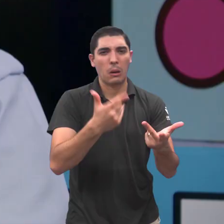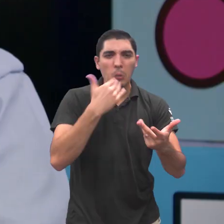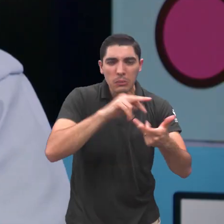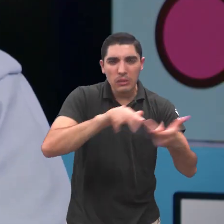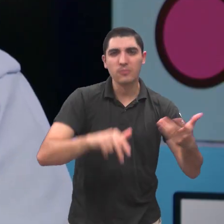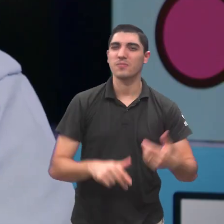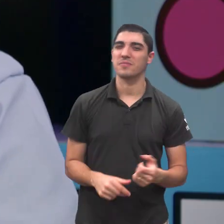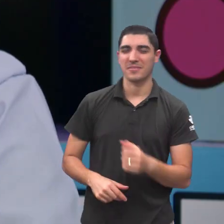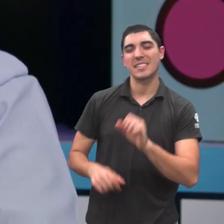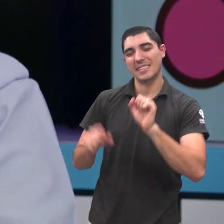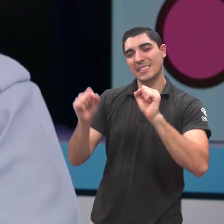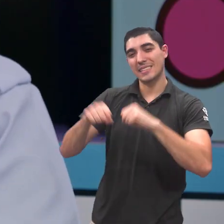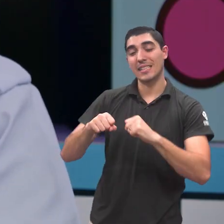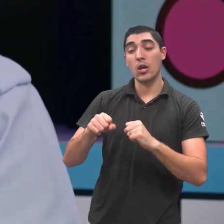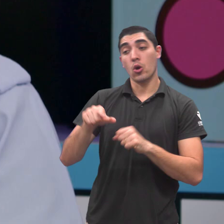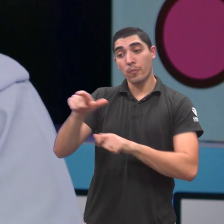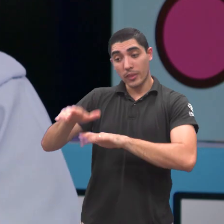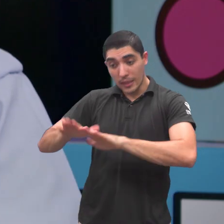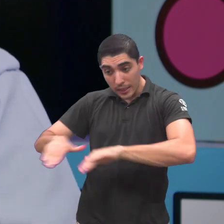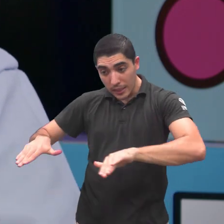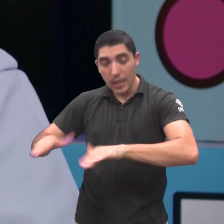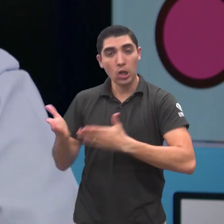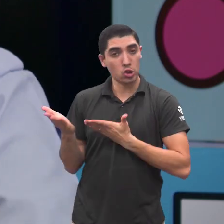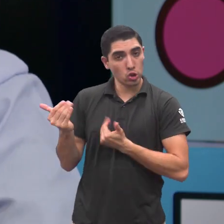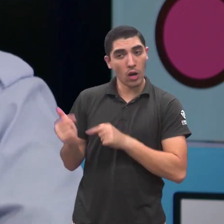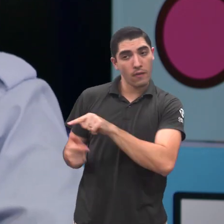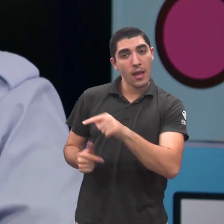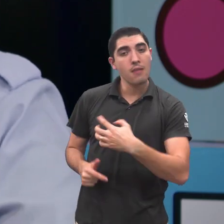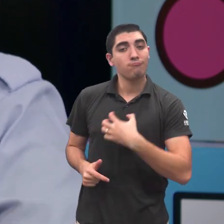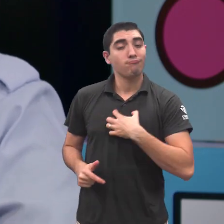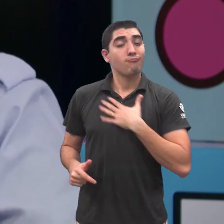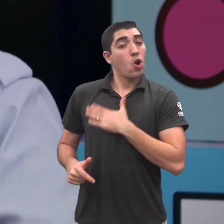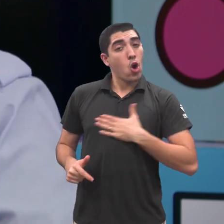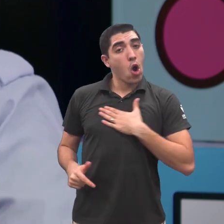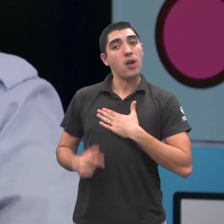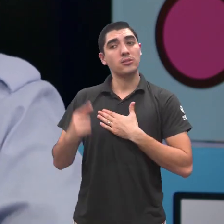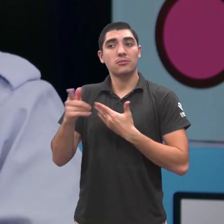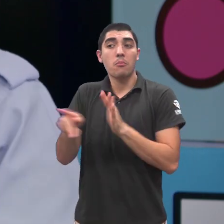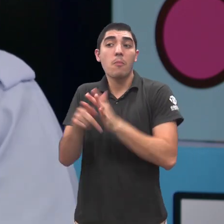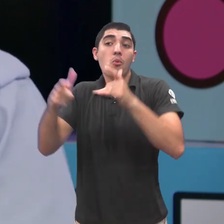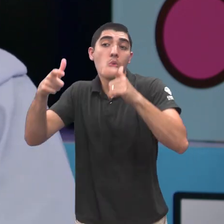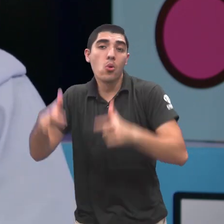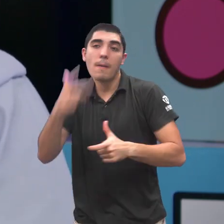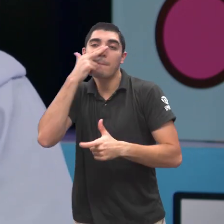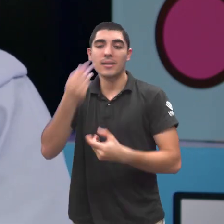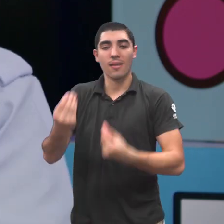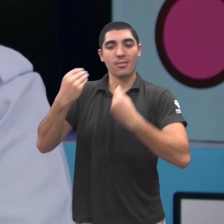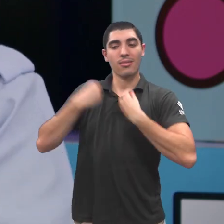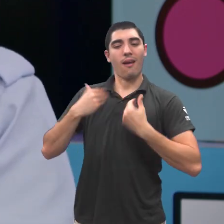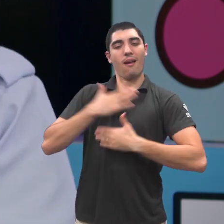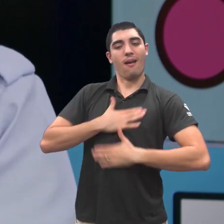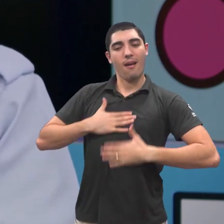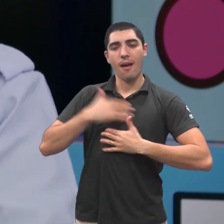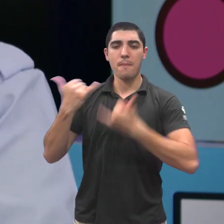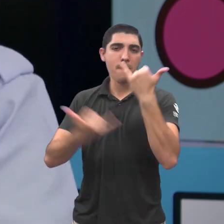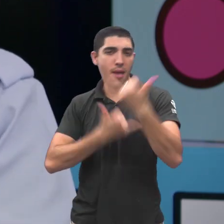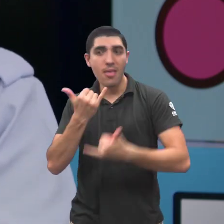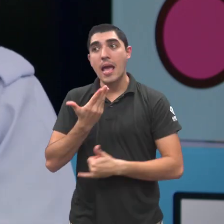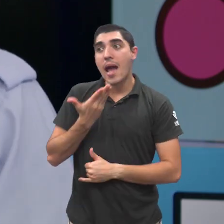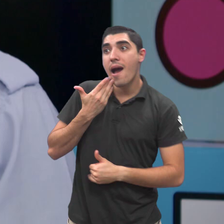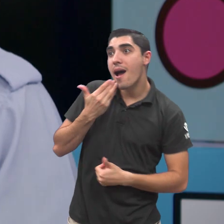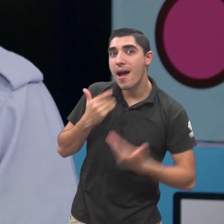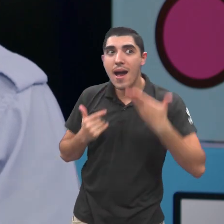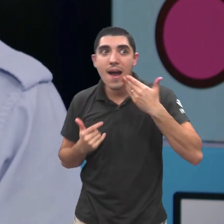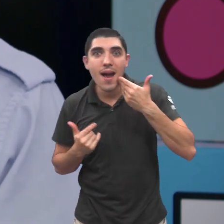as crianças e jovens, é um espaço de diversão, de curtição, de brincadeira. E é Sim. para ser isso mesmo, muita